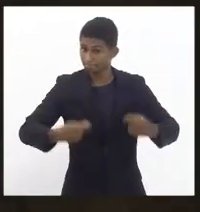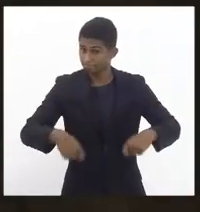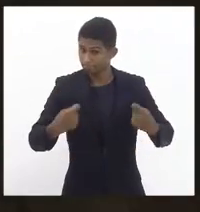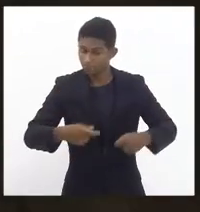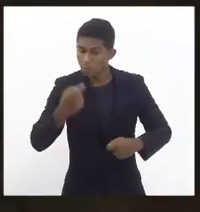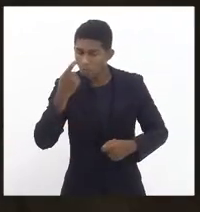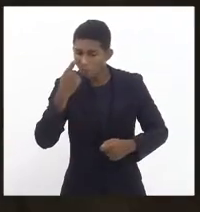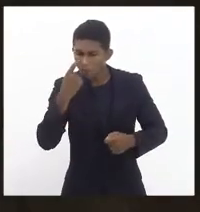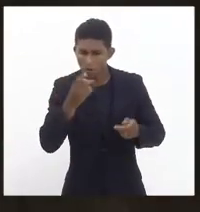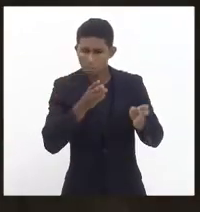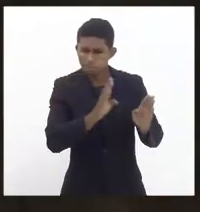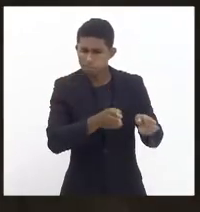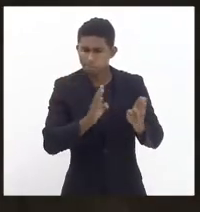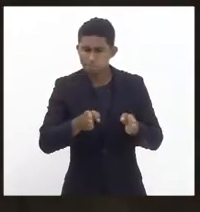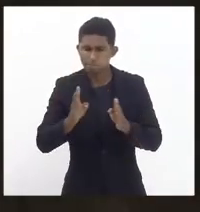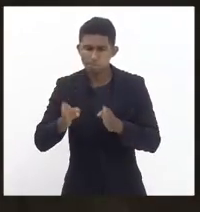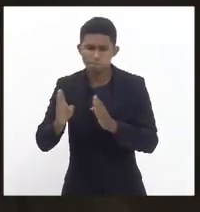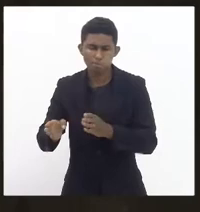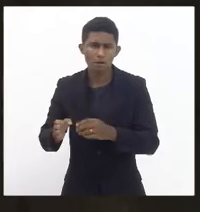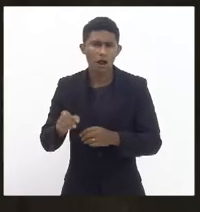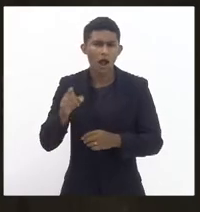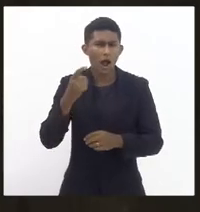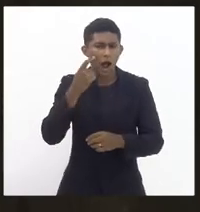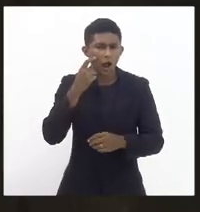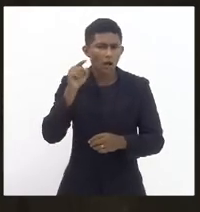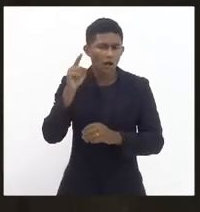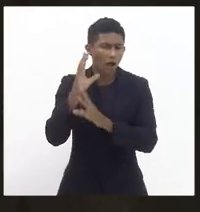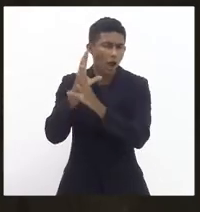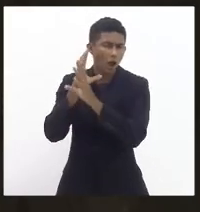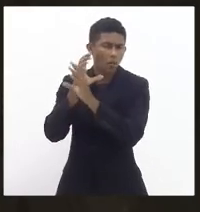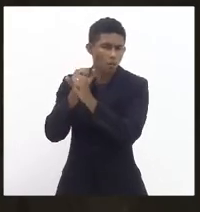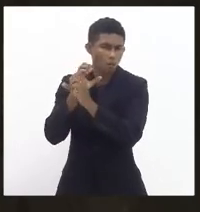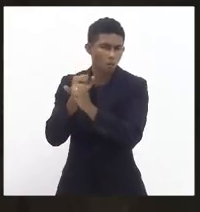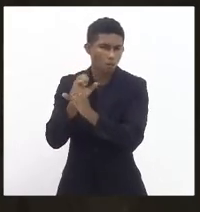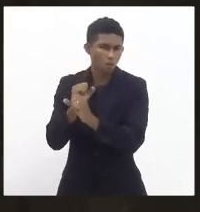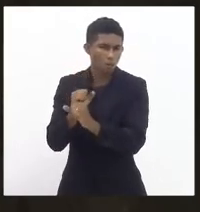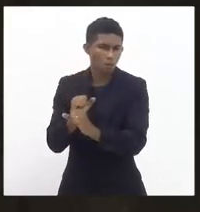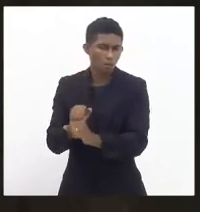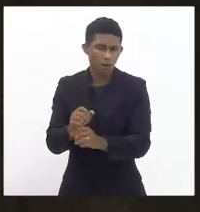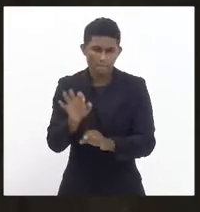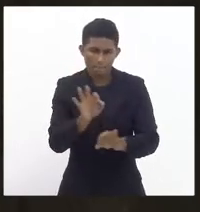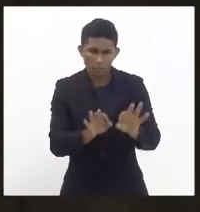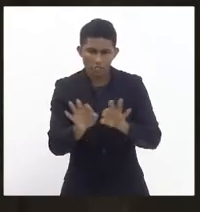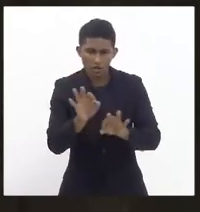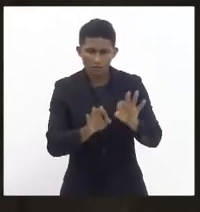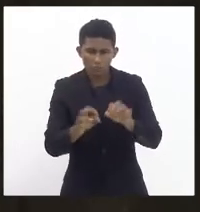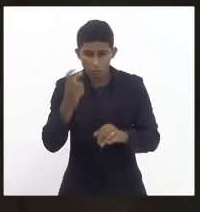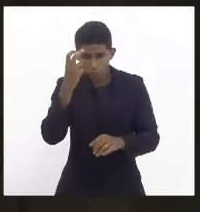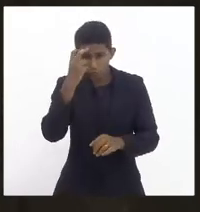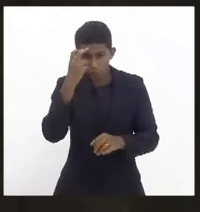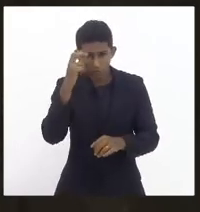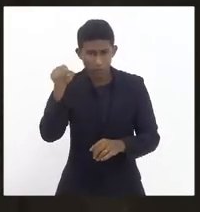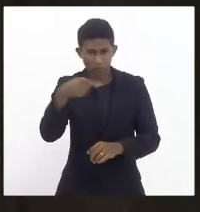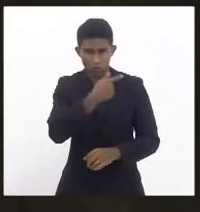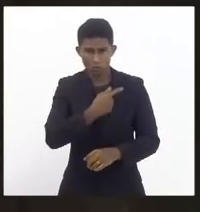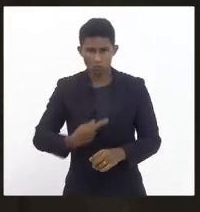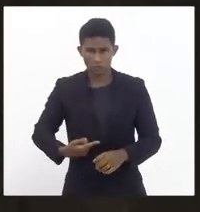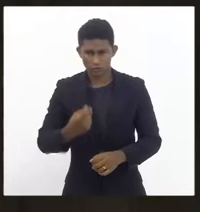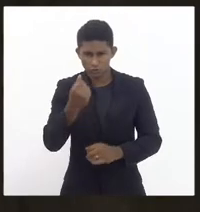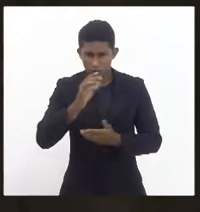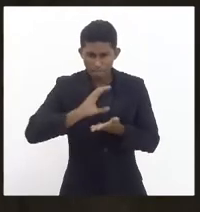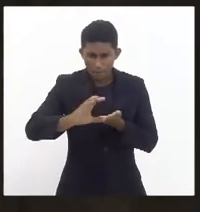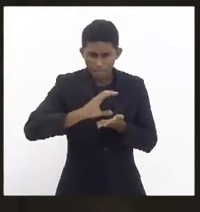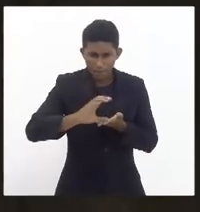para análise do processo de prestação de contas é de projetos culturais financiados com recursos públicos